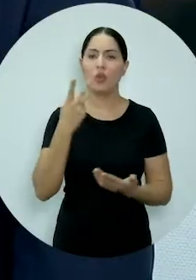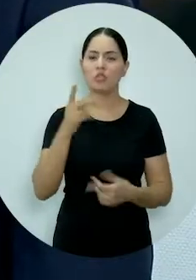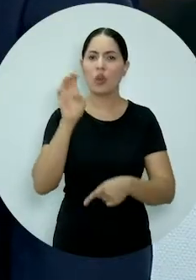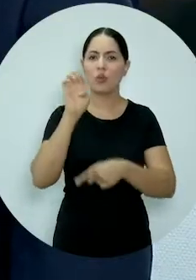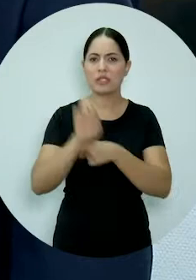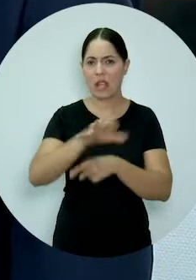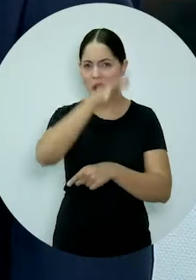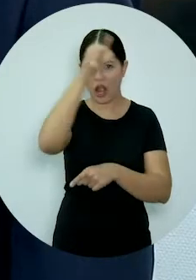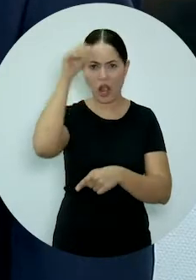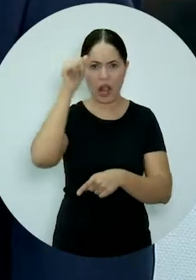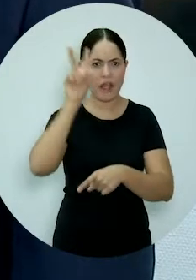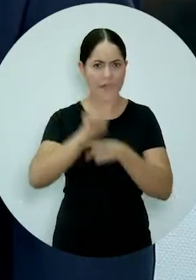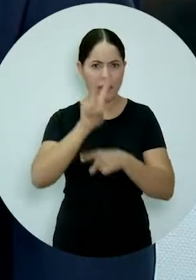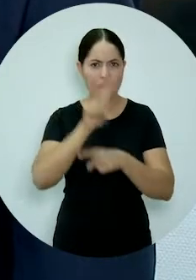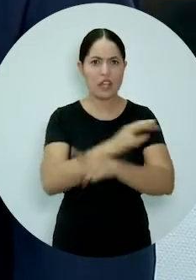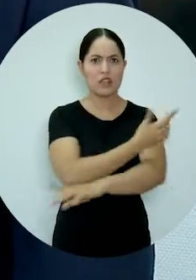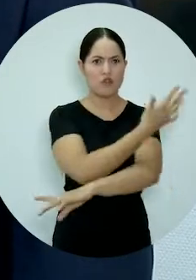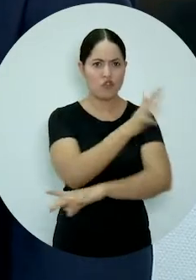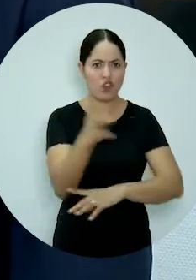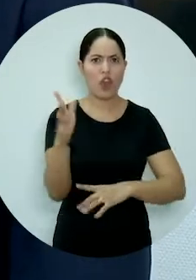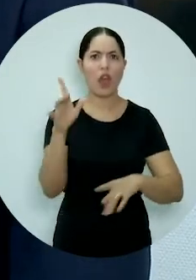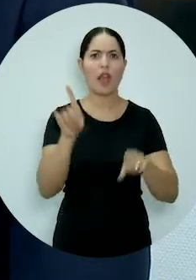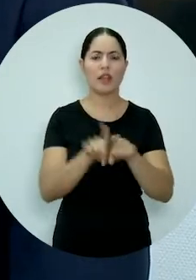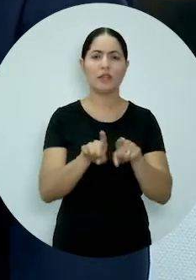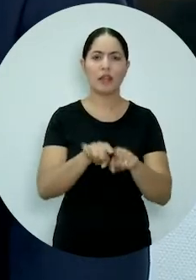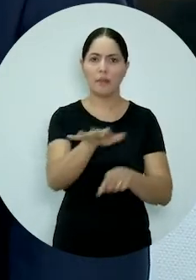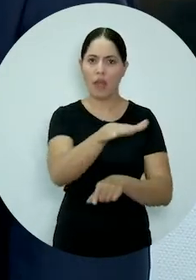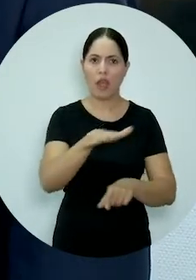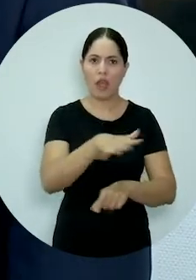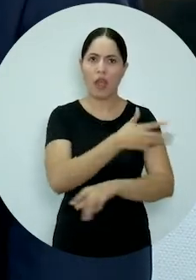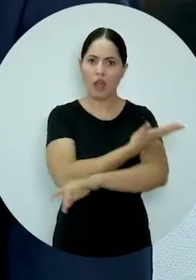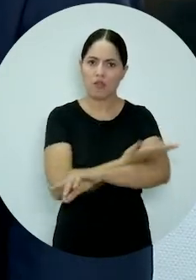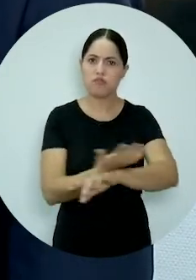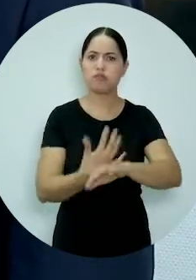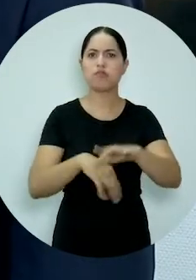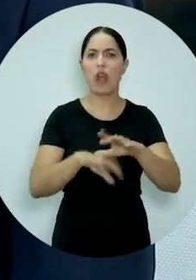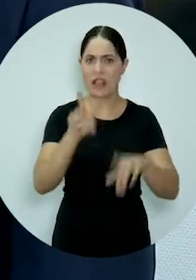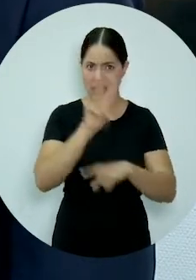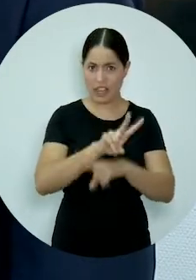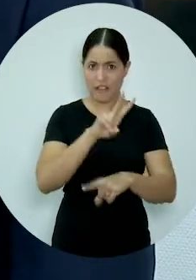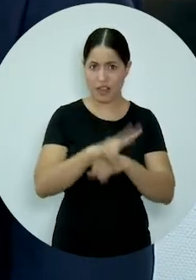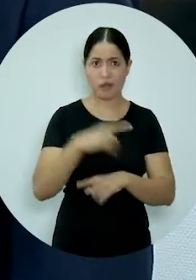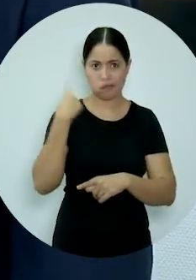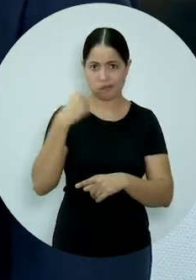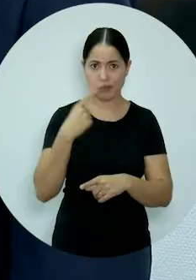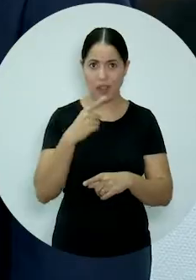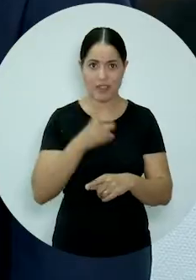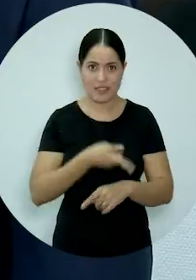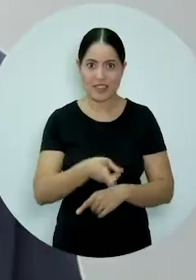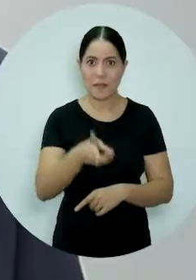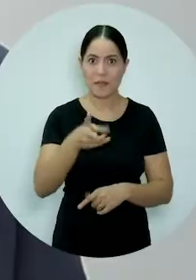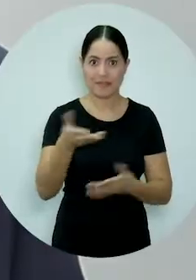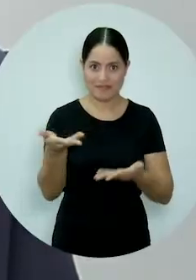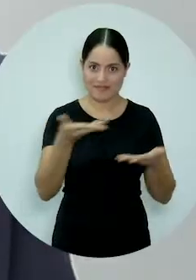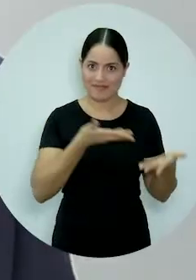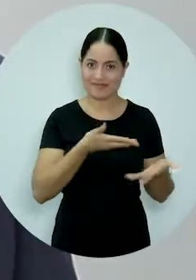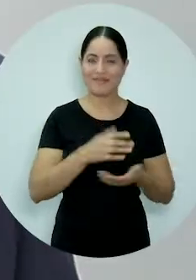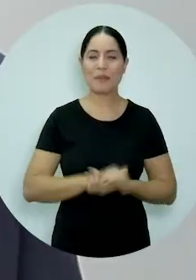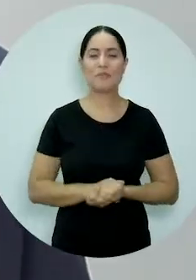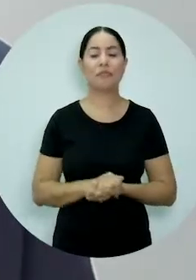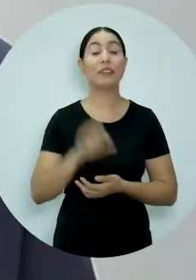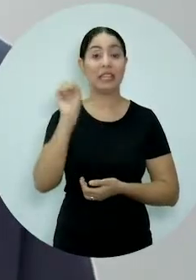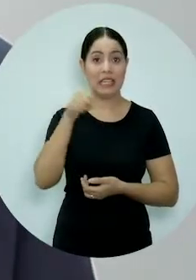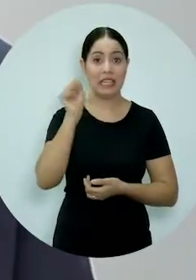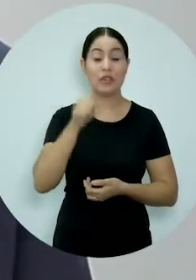defende a floresta, o meio ambiente e também as questões indígenas, é uma advocacia sempre abraçada. Exatamente,